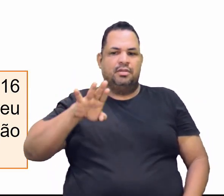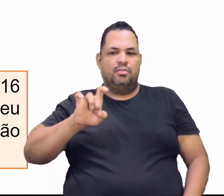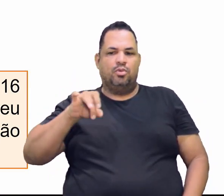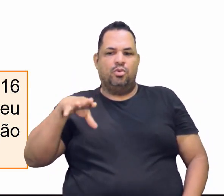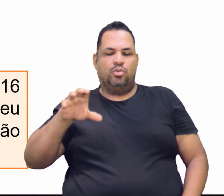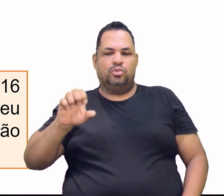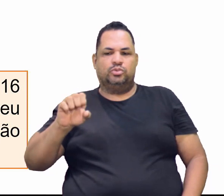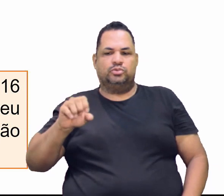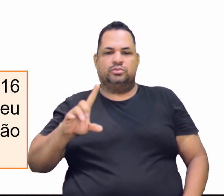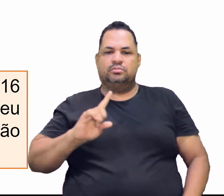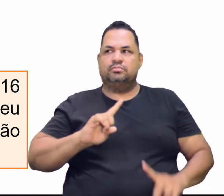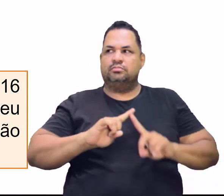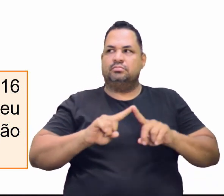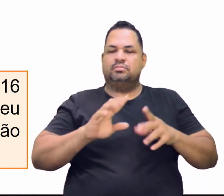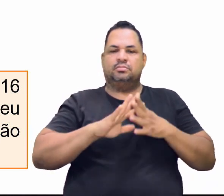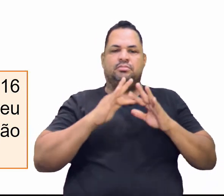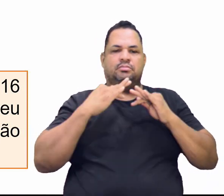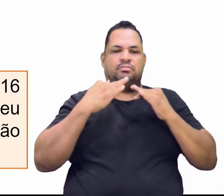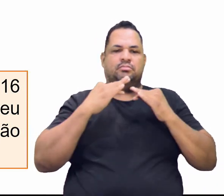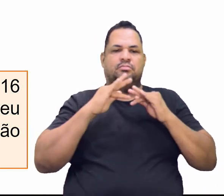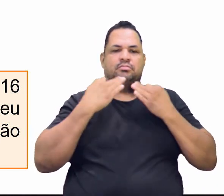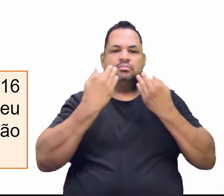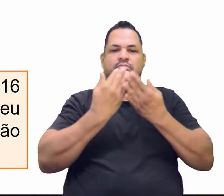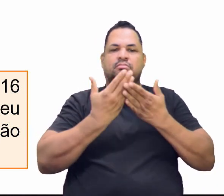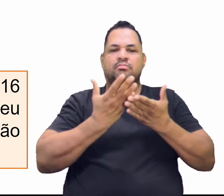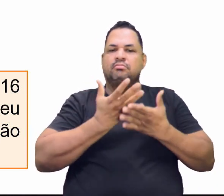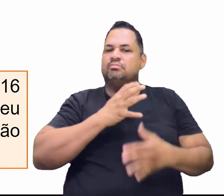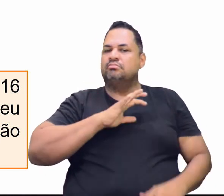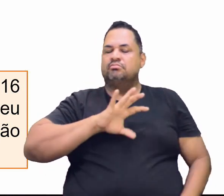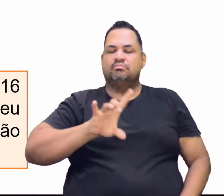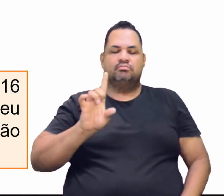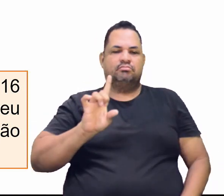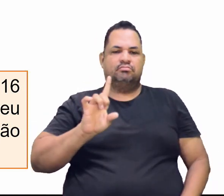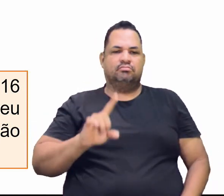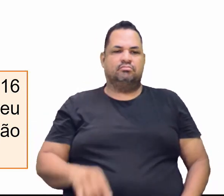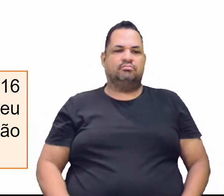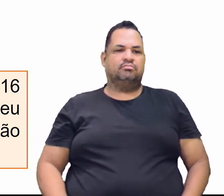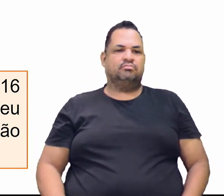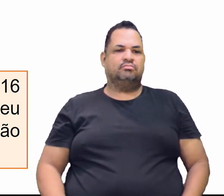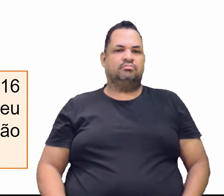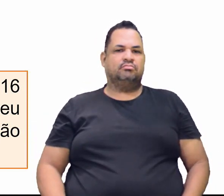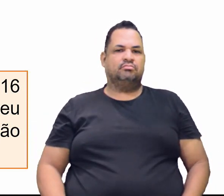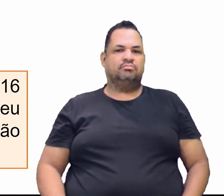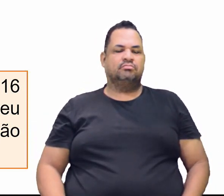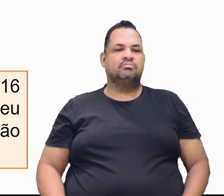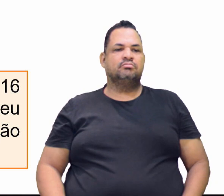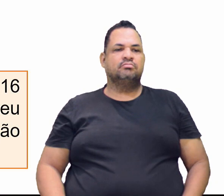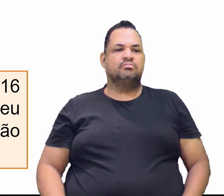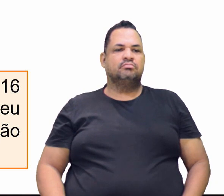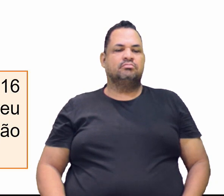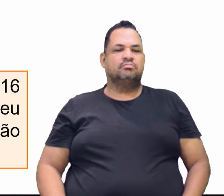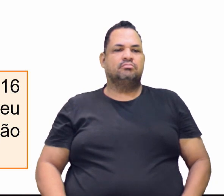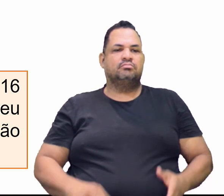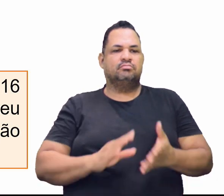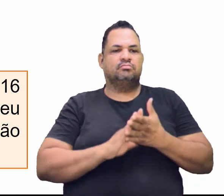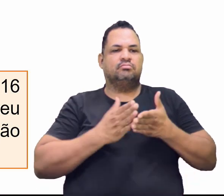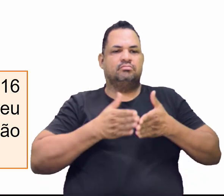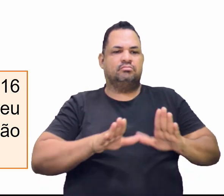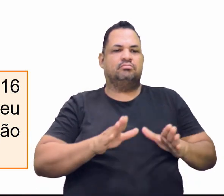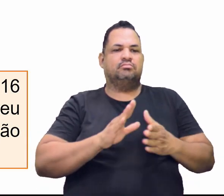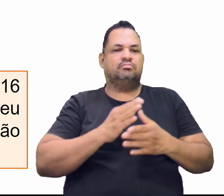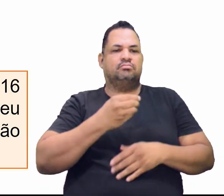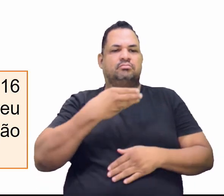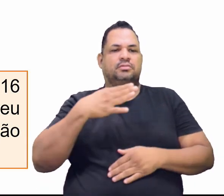Mimoso, mas a família não deixou. Na aula de hoje, eu falei que o Rondon nasceu no dia 30 de abril